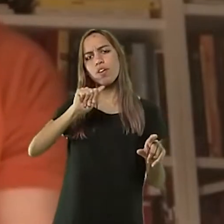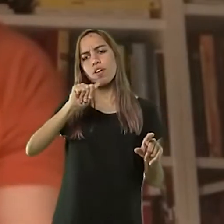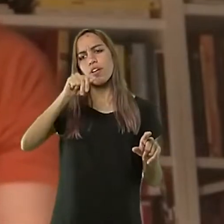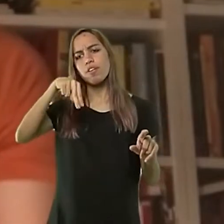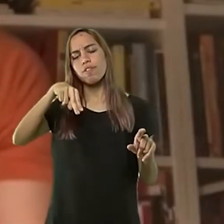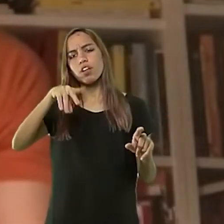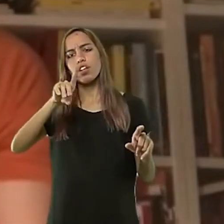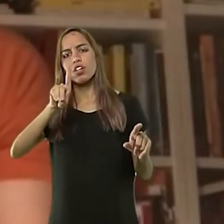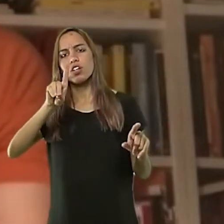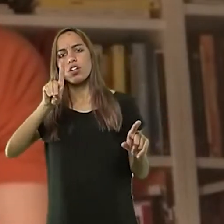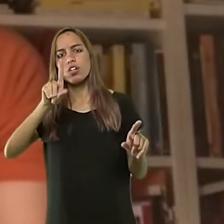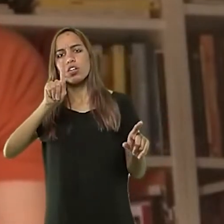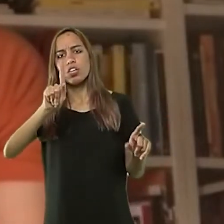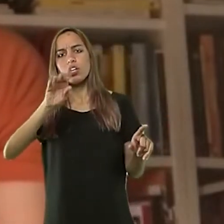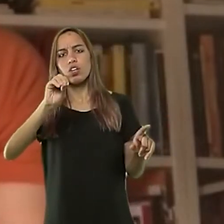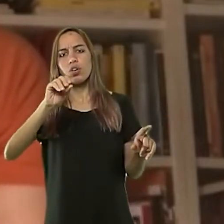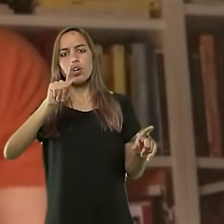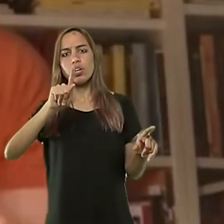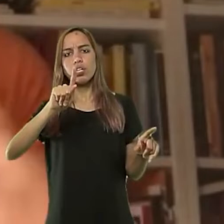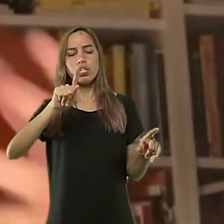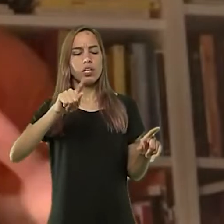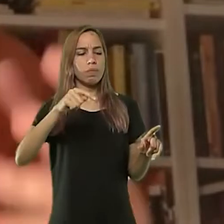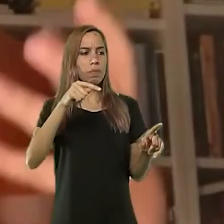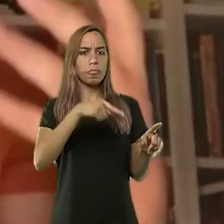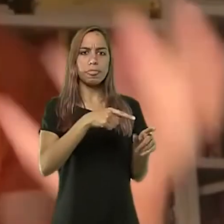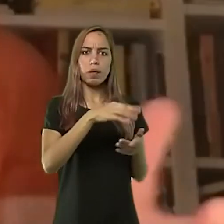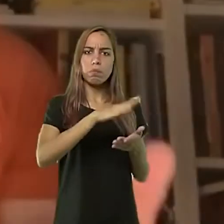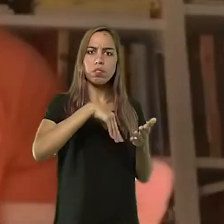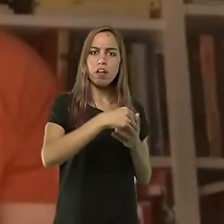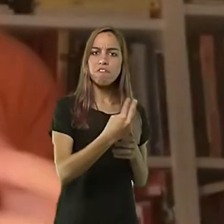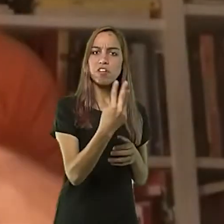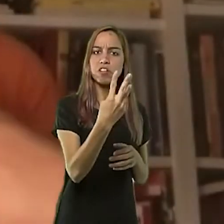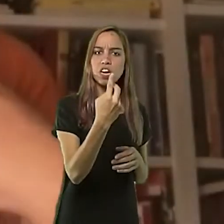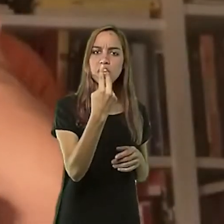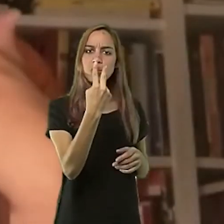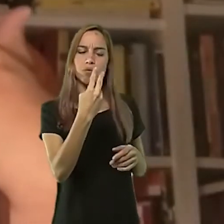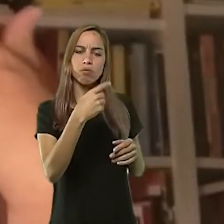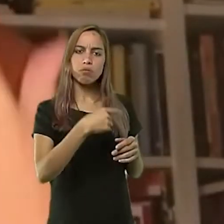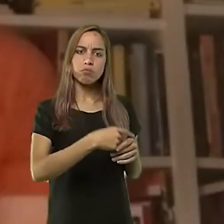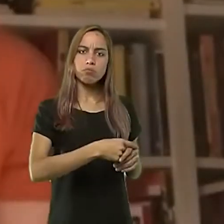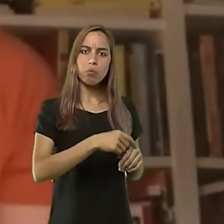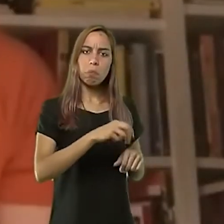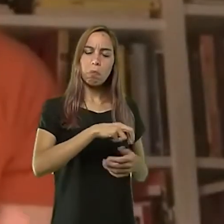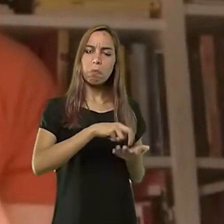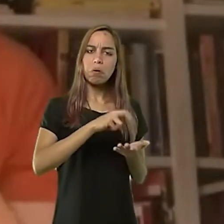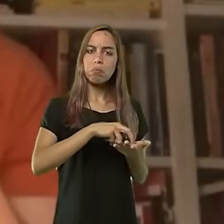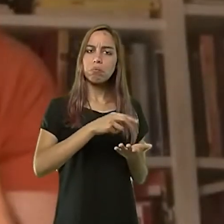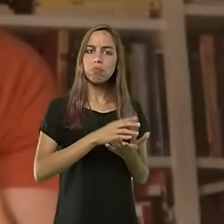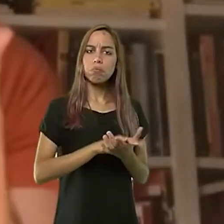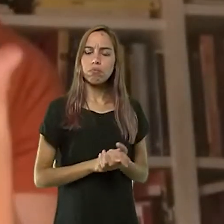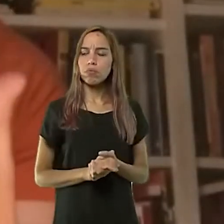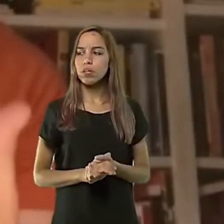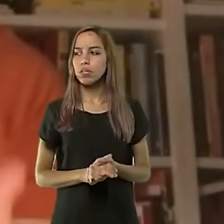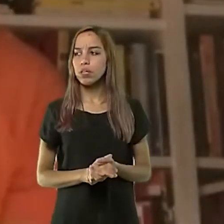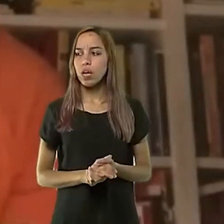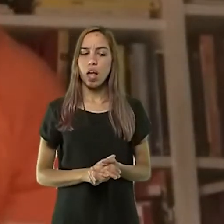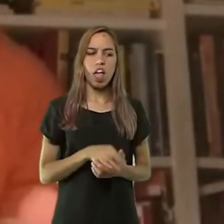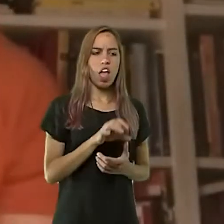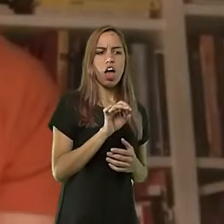nenhuma destas obras, quer dizer apenas que são coisas diferentes, feitios diferentes, maneiras de